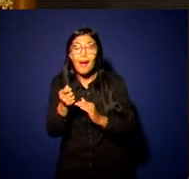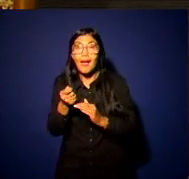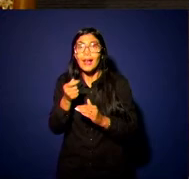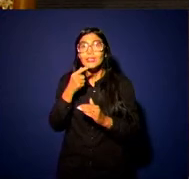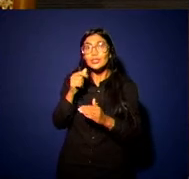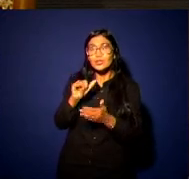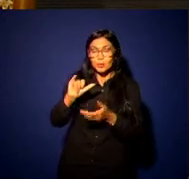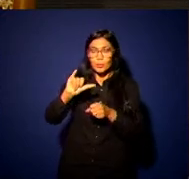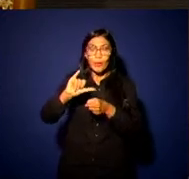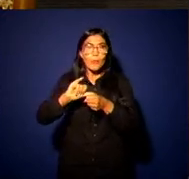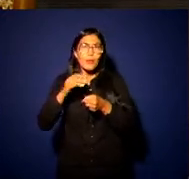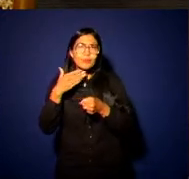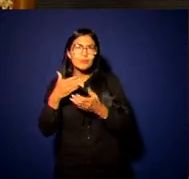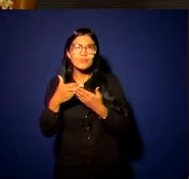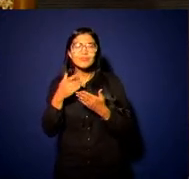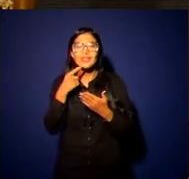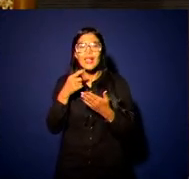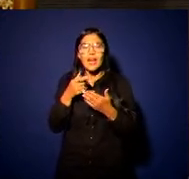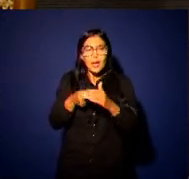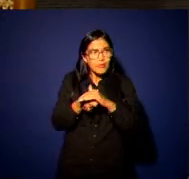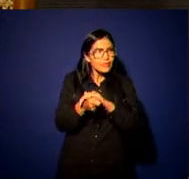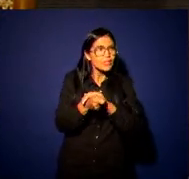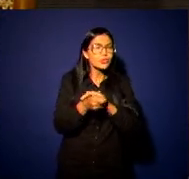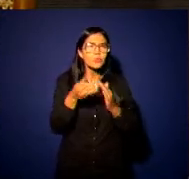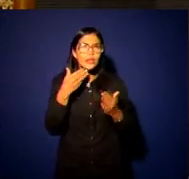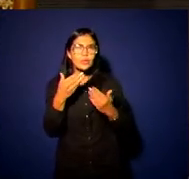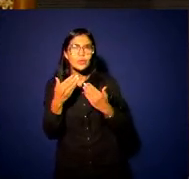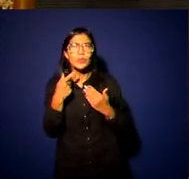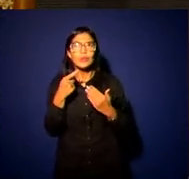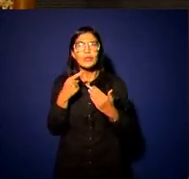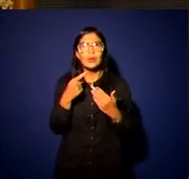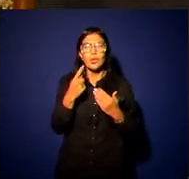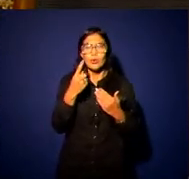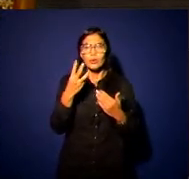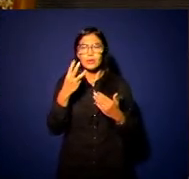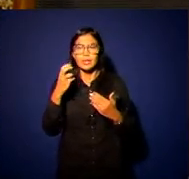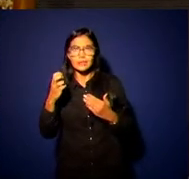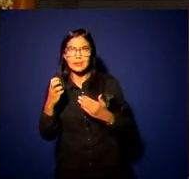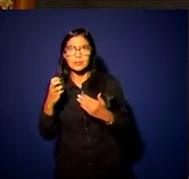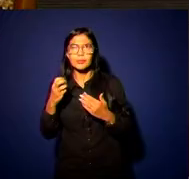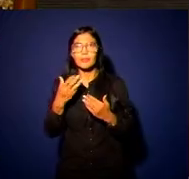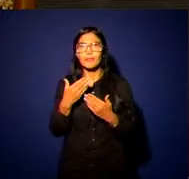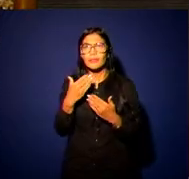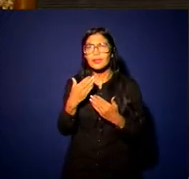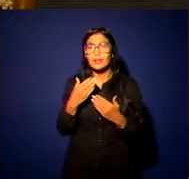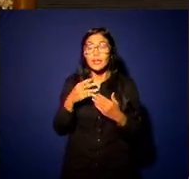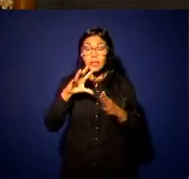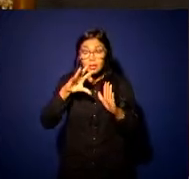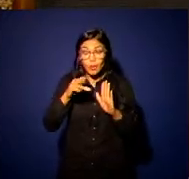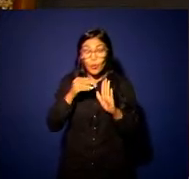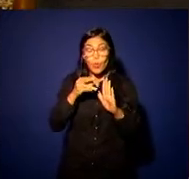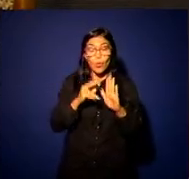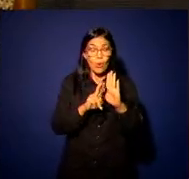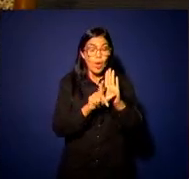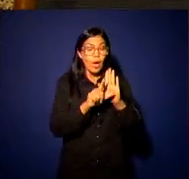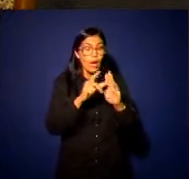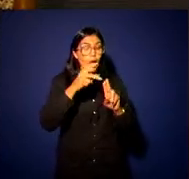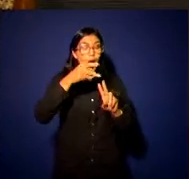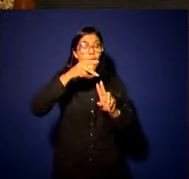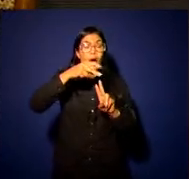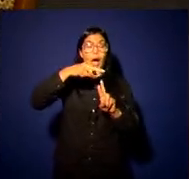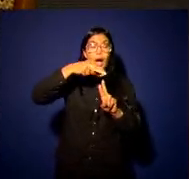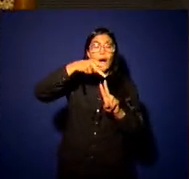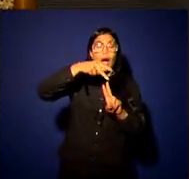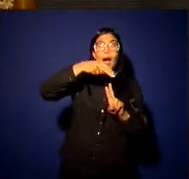que você mencionou de assessor de investimentos E além disso ele falou da resolução 135 então só o seguinte a resolução 35 para quem não conhece